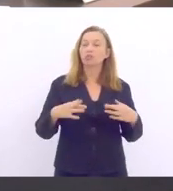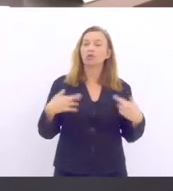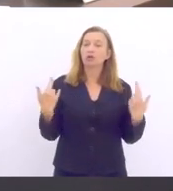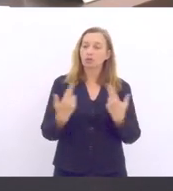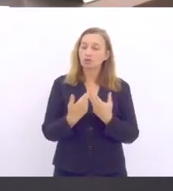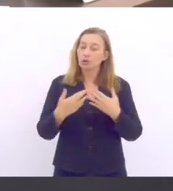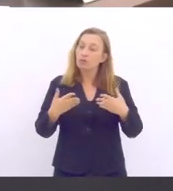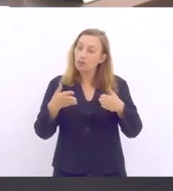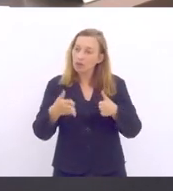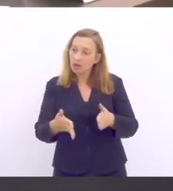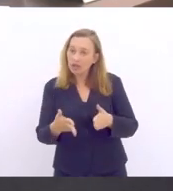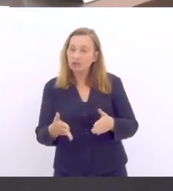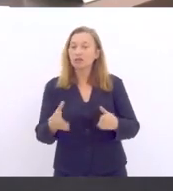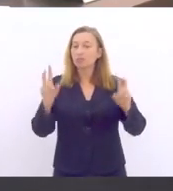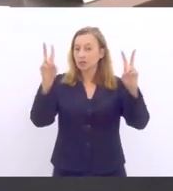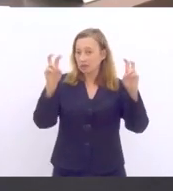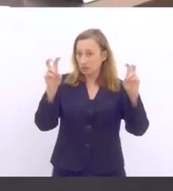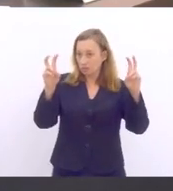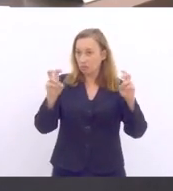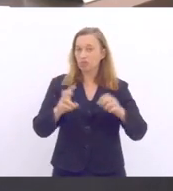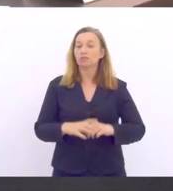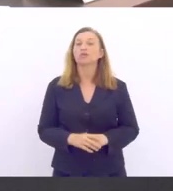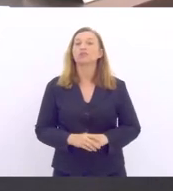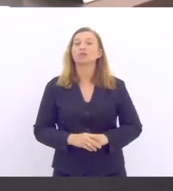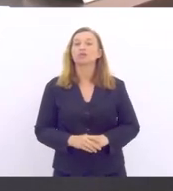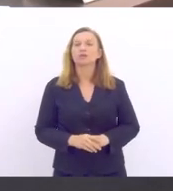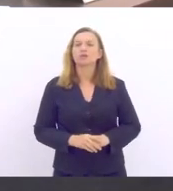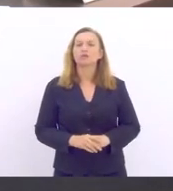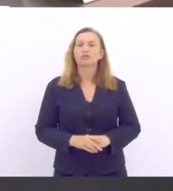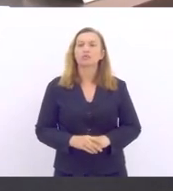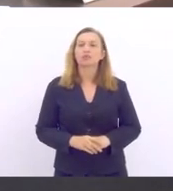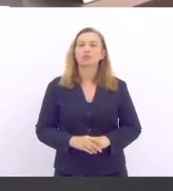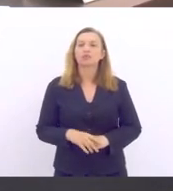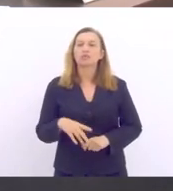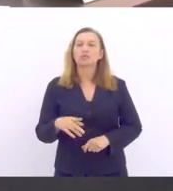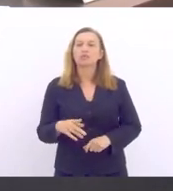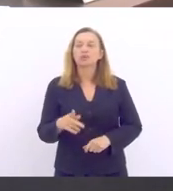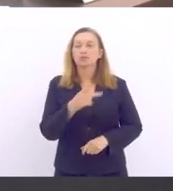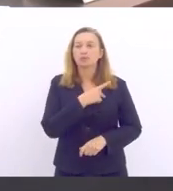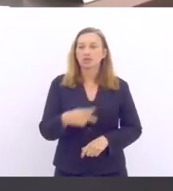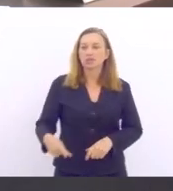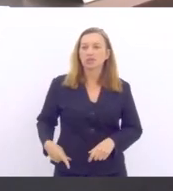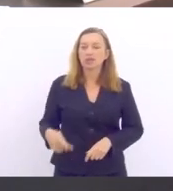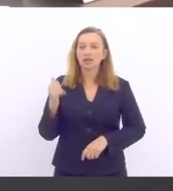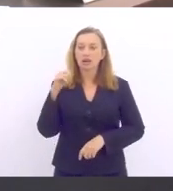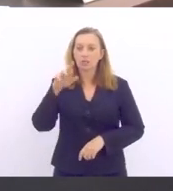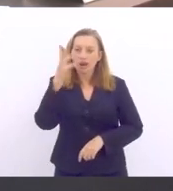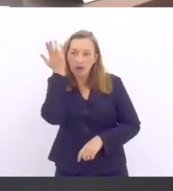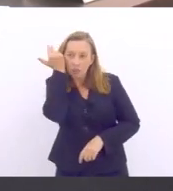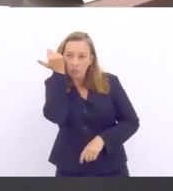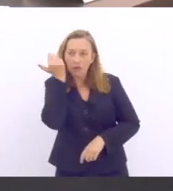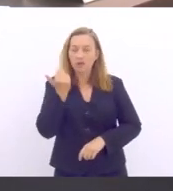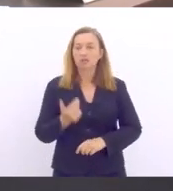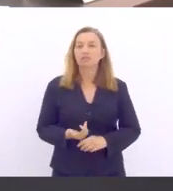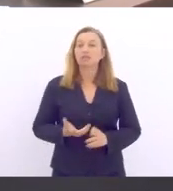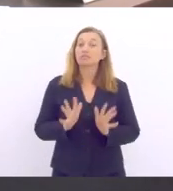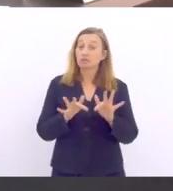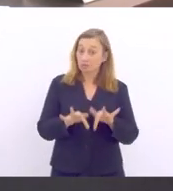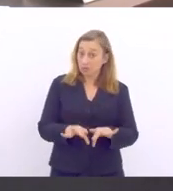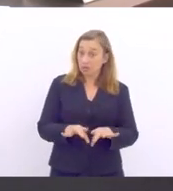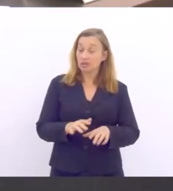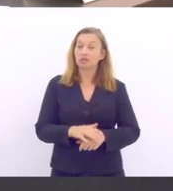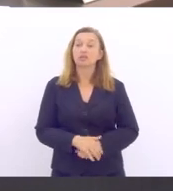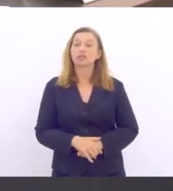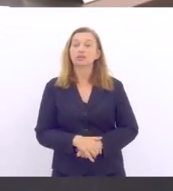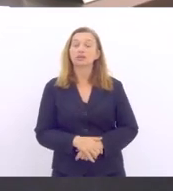específica para este ponto. Mas vamos, então, como disse o presidente Eliomar, partir para os encerramentos,